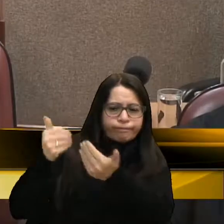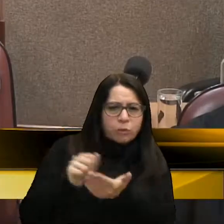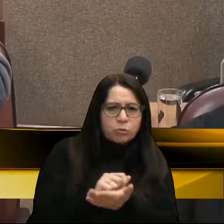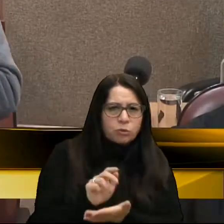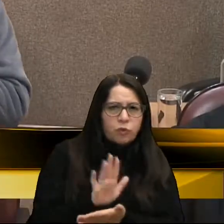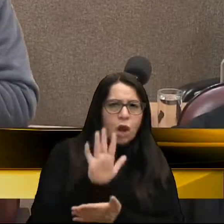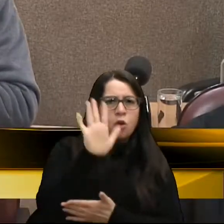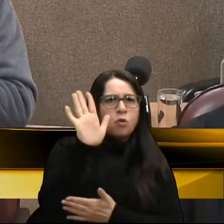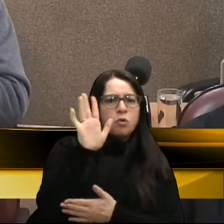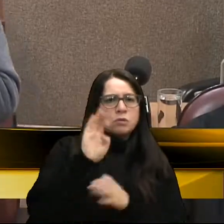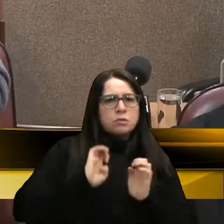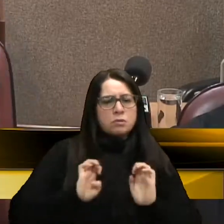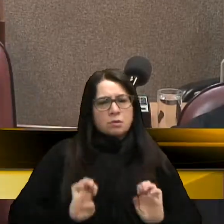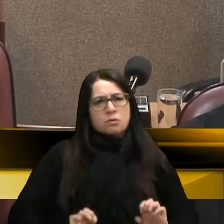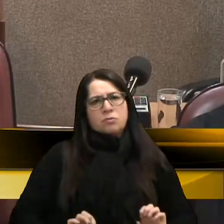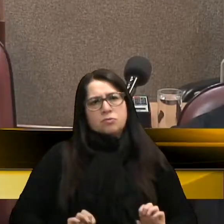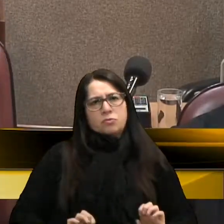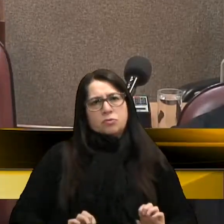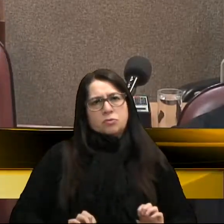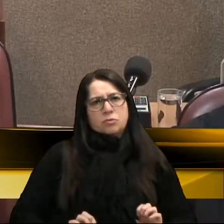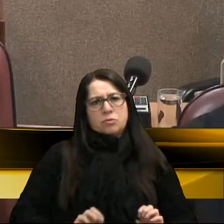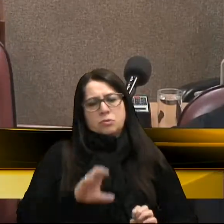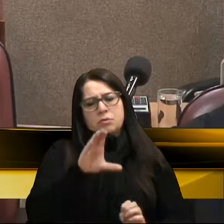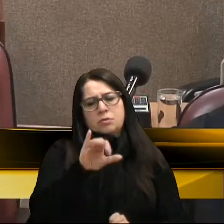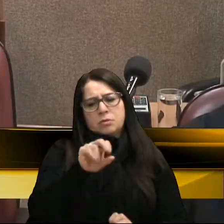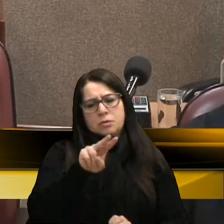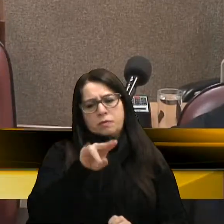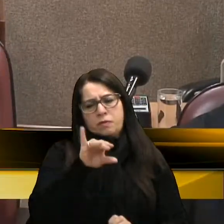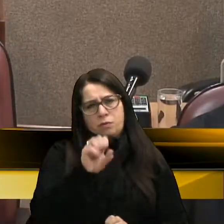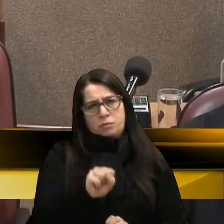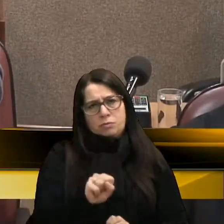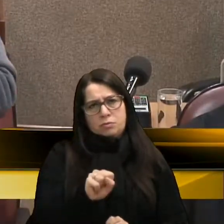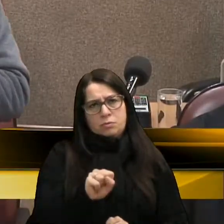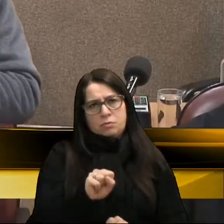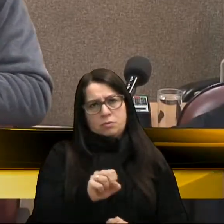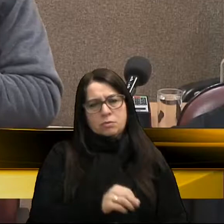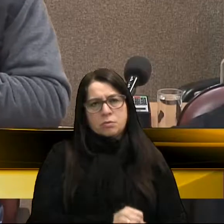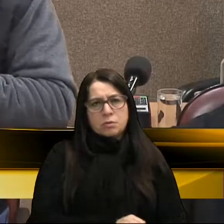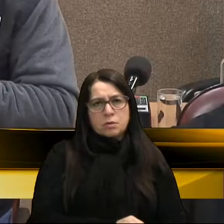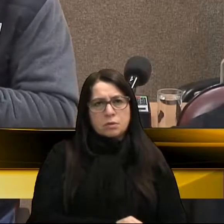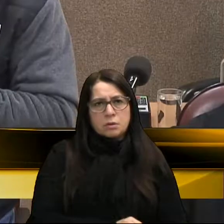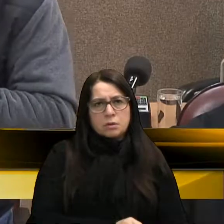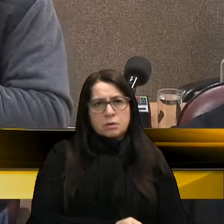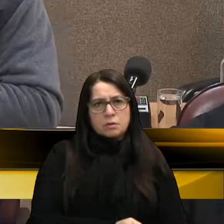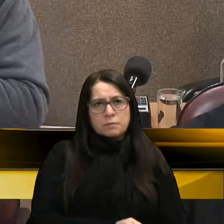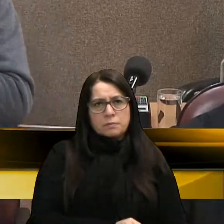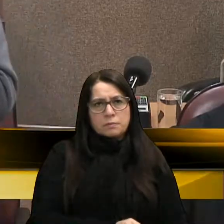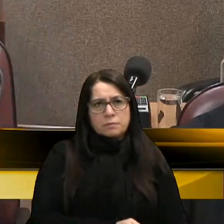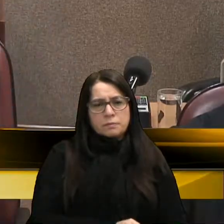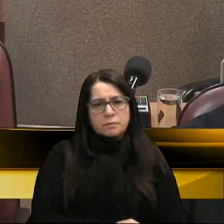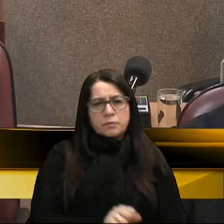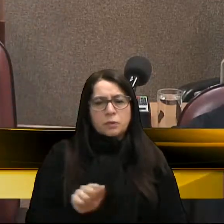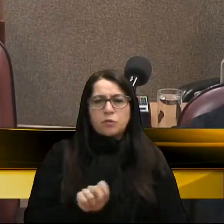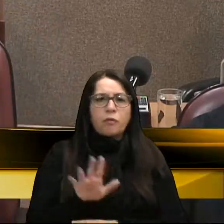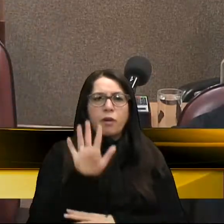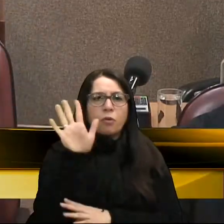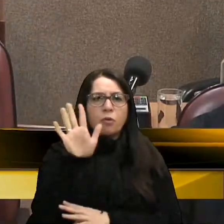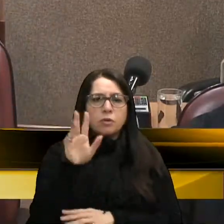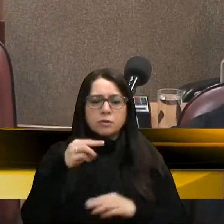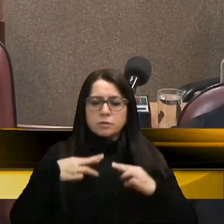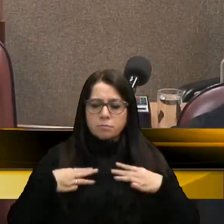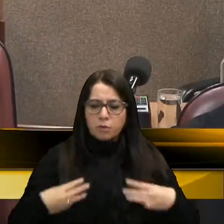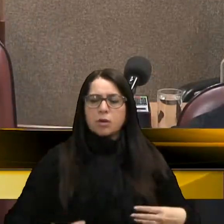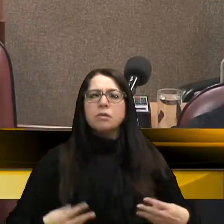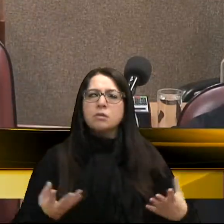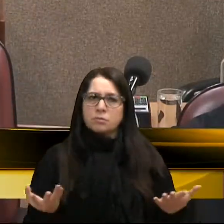valores éticos, cívicos, né? Os valores